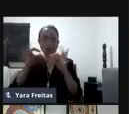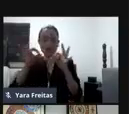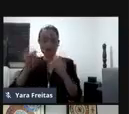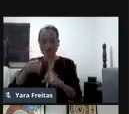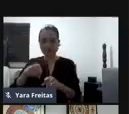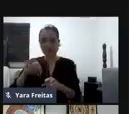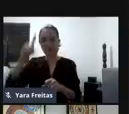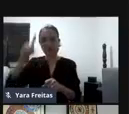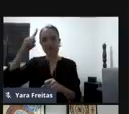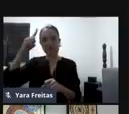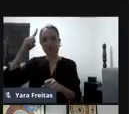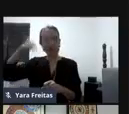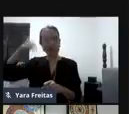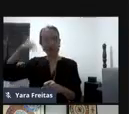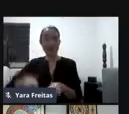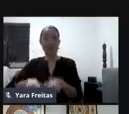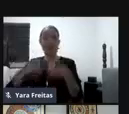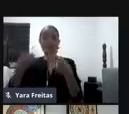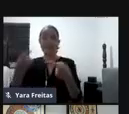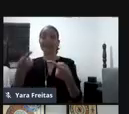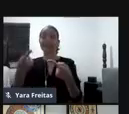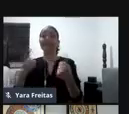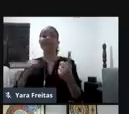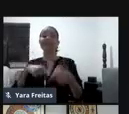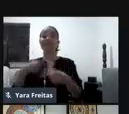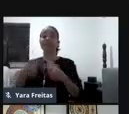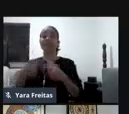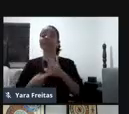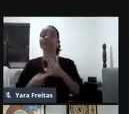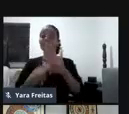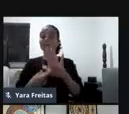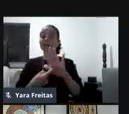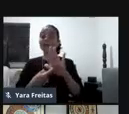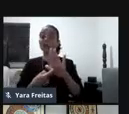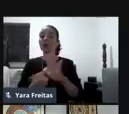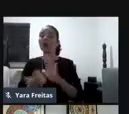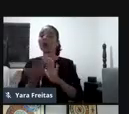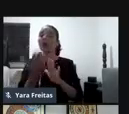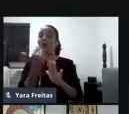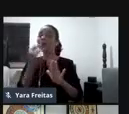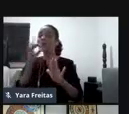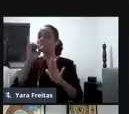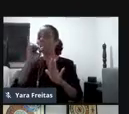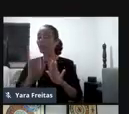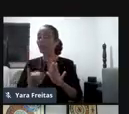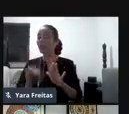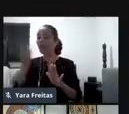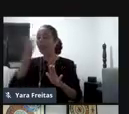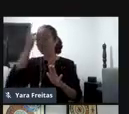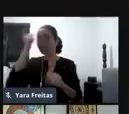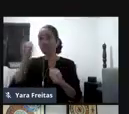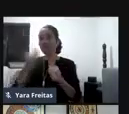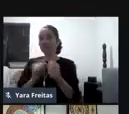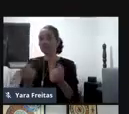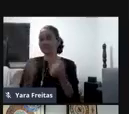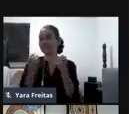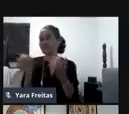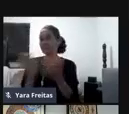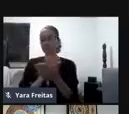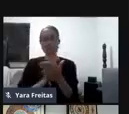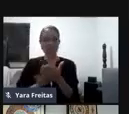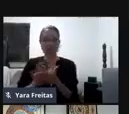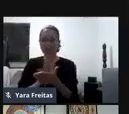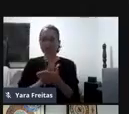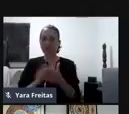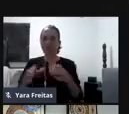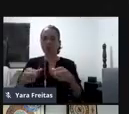os estudos, quando colocaram essa dieta numa população que não faz exercício físico, numa população